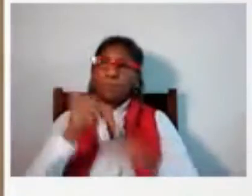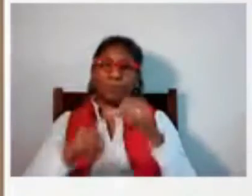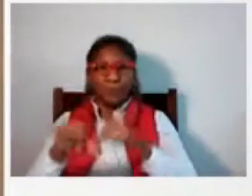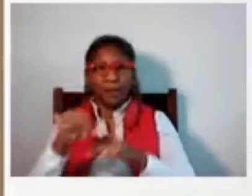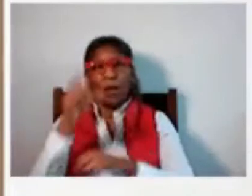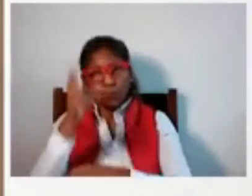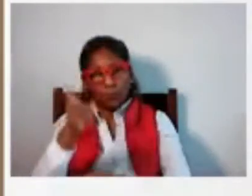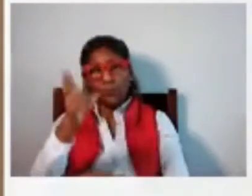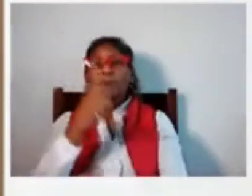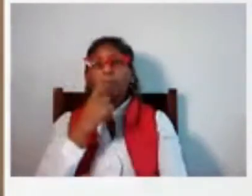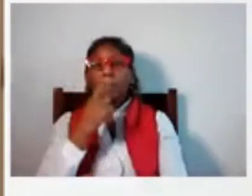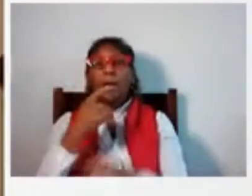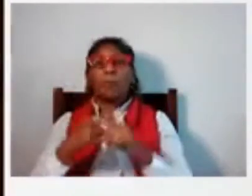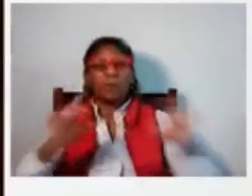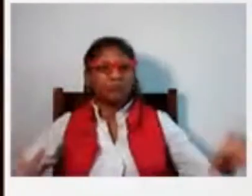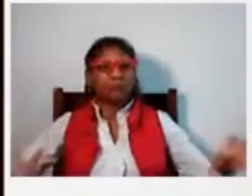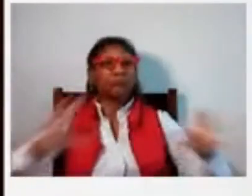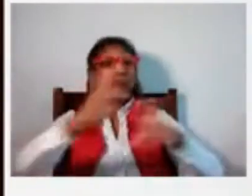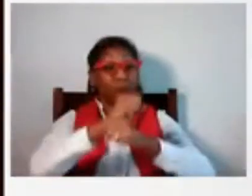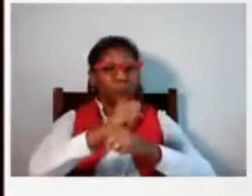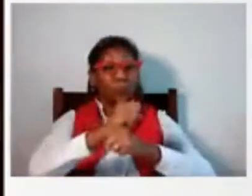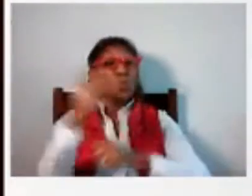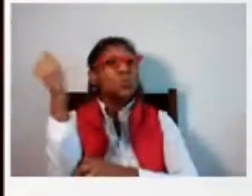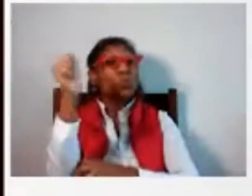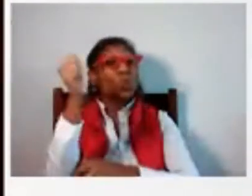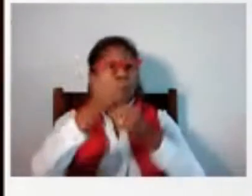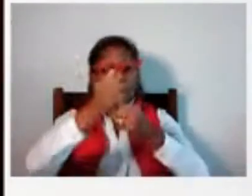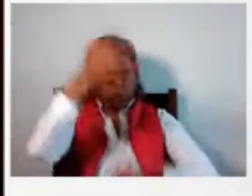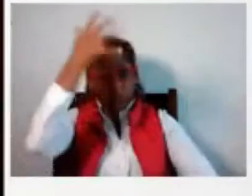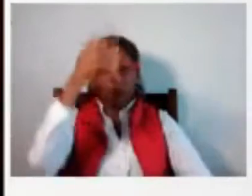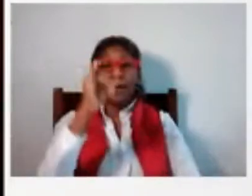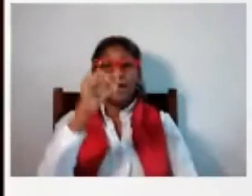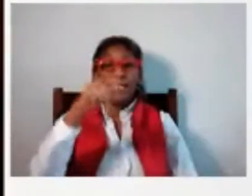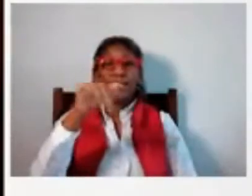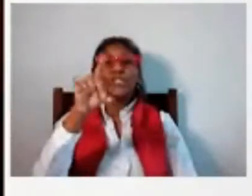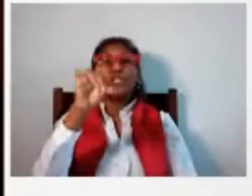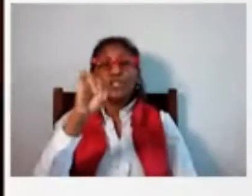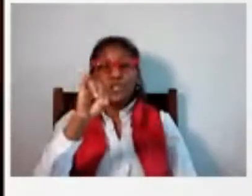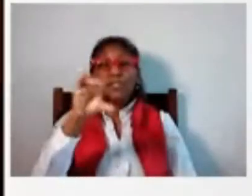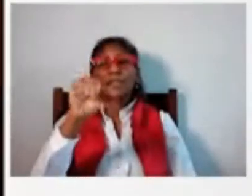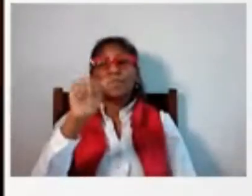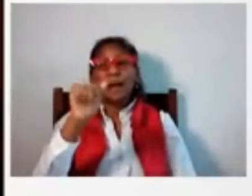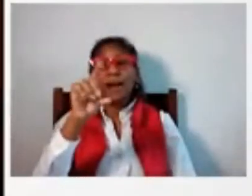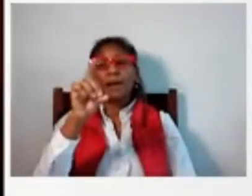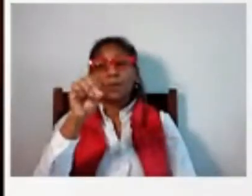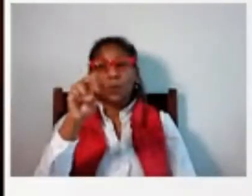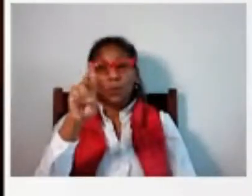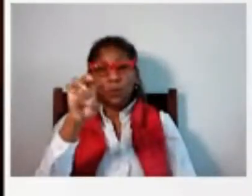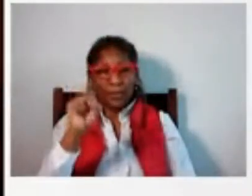bandeira vermelha, porque o conjunto dos indicadores, mesmo que haja inserção dessas informações, não é suficiente para